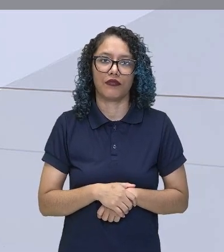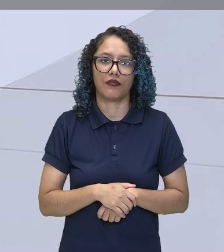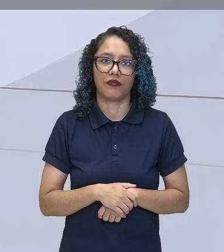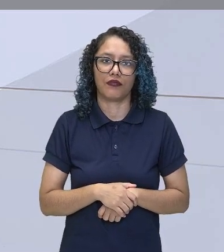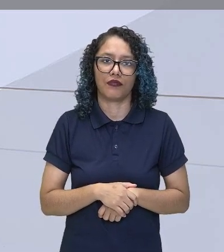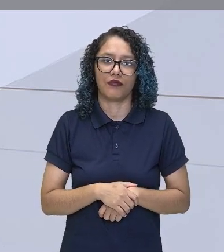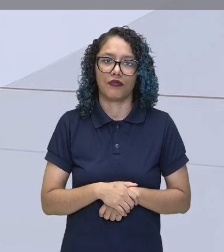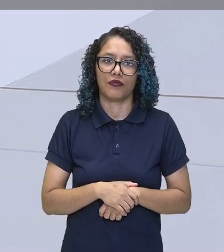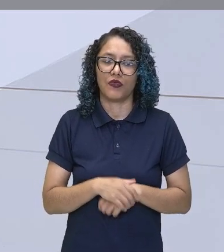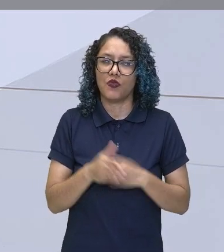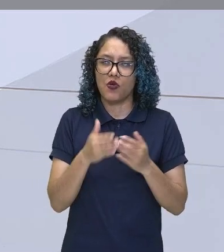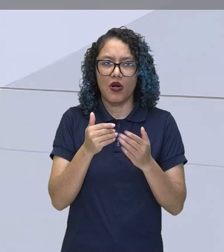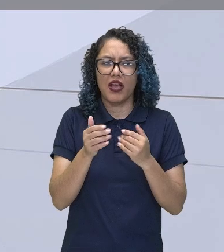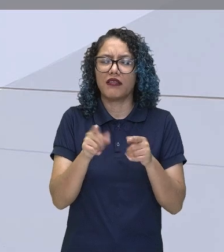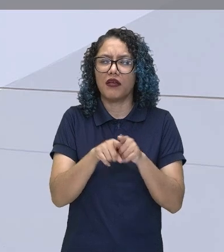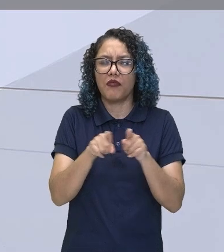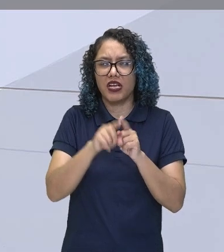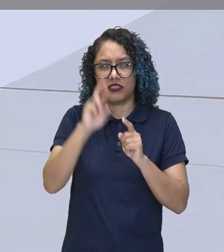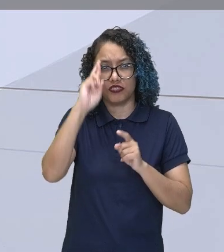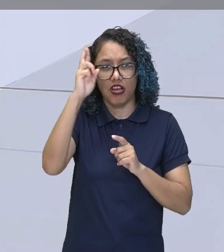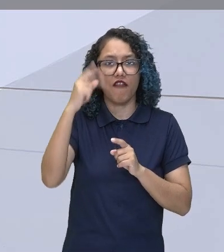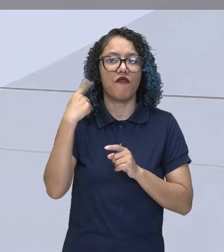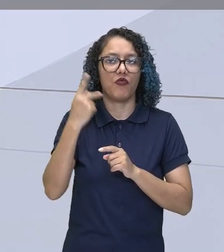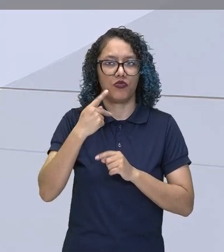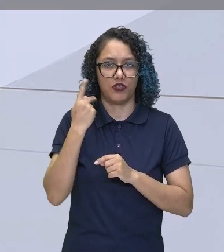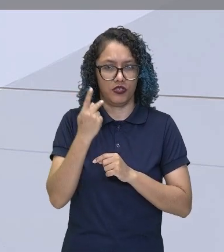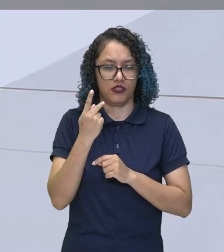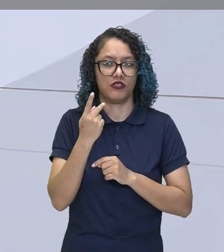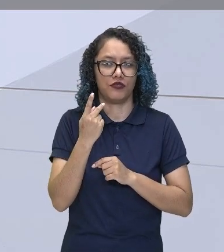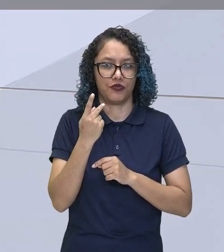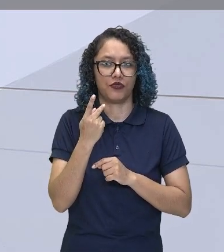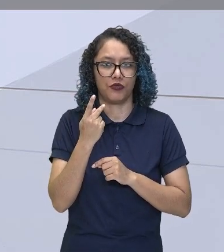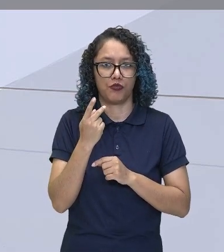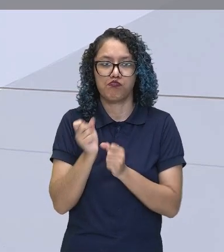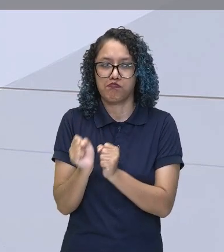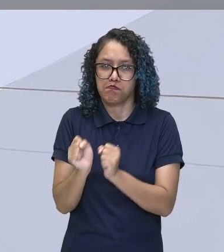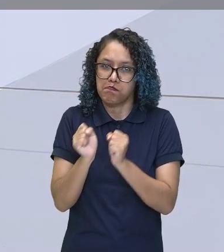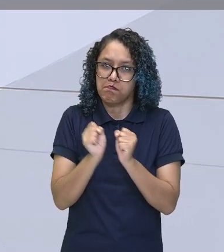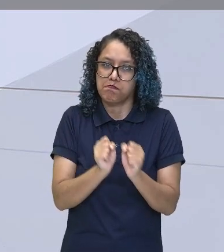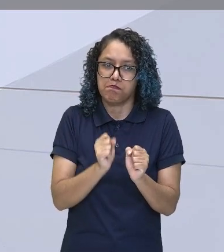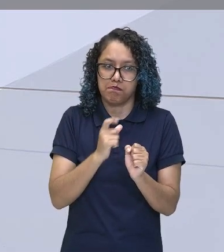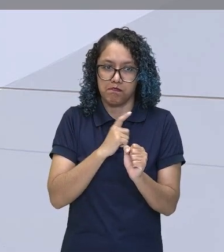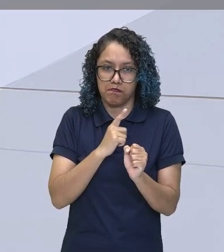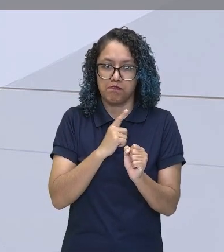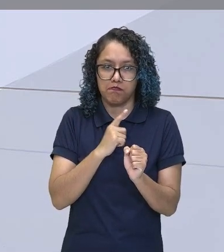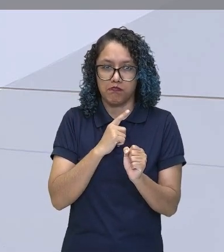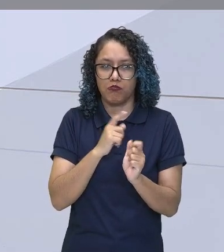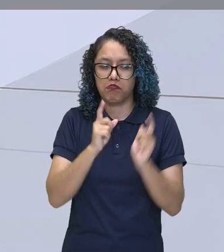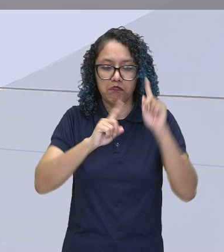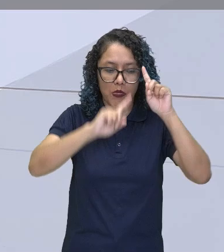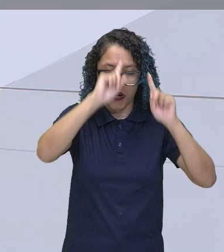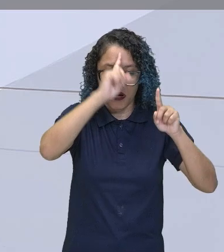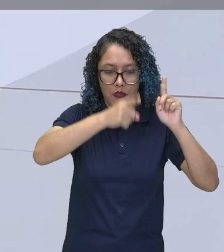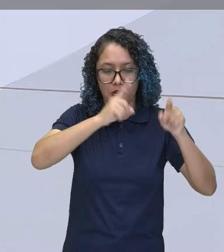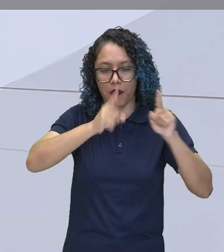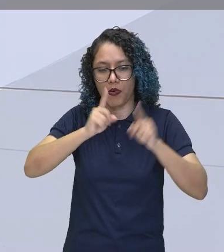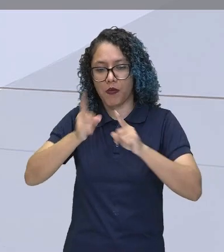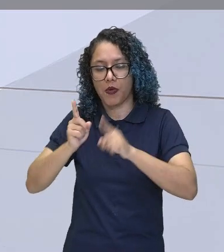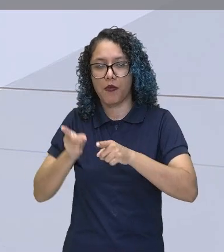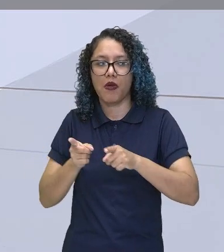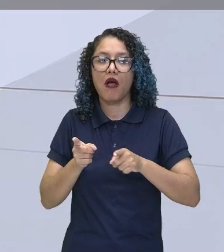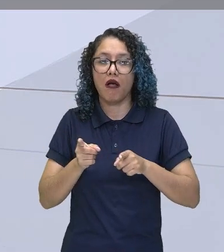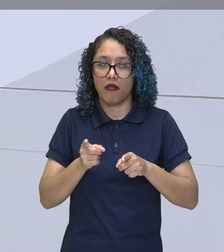qualquer chefe político, né, que tinha poder de mando, né, ou também a um